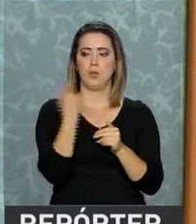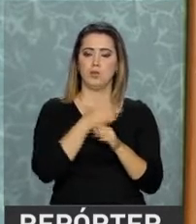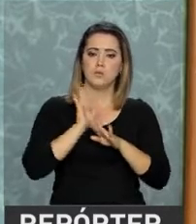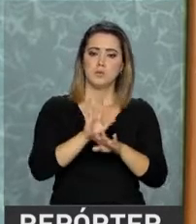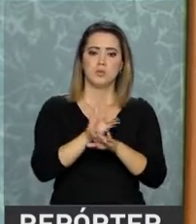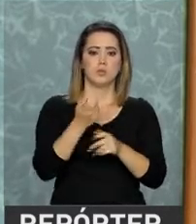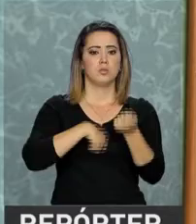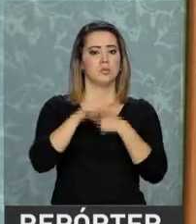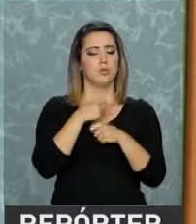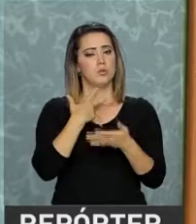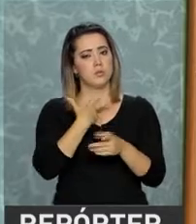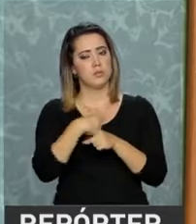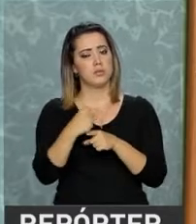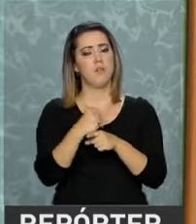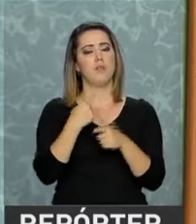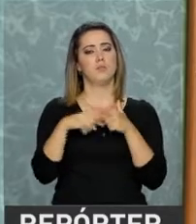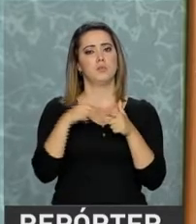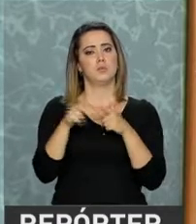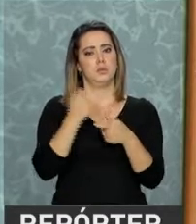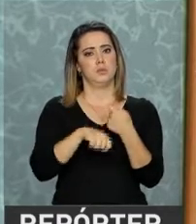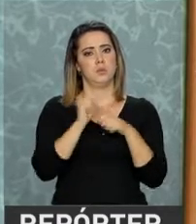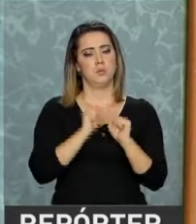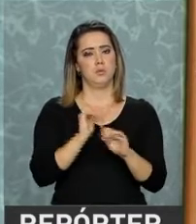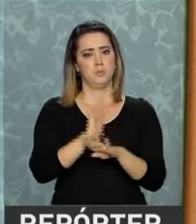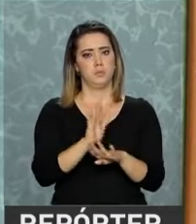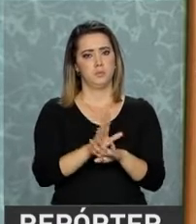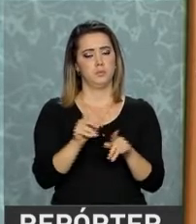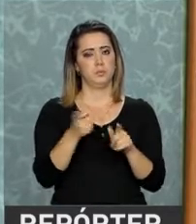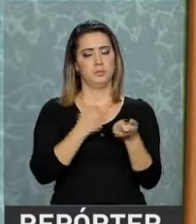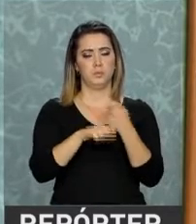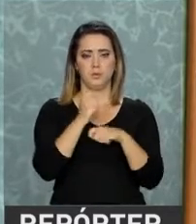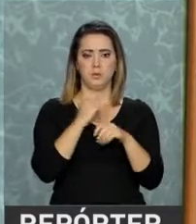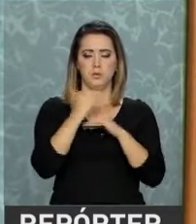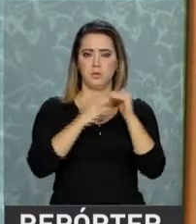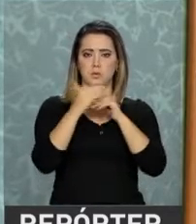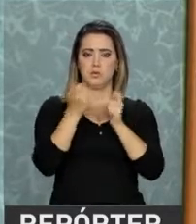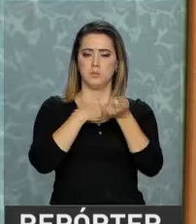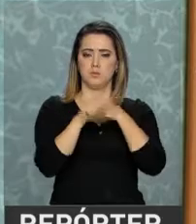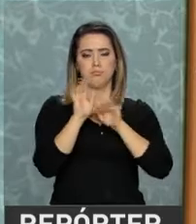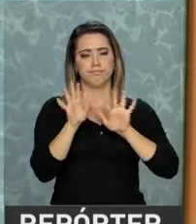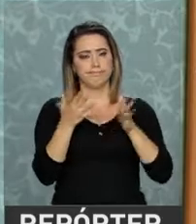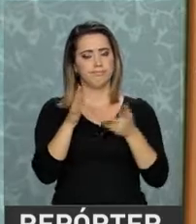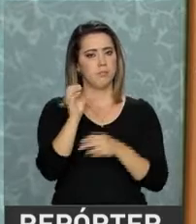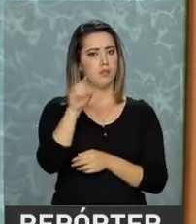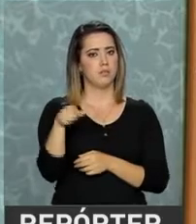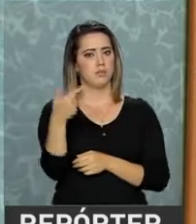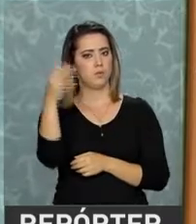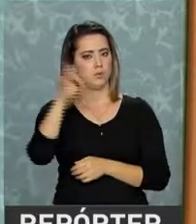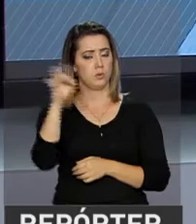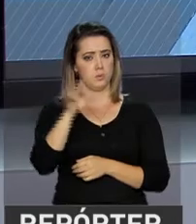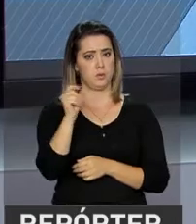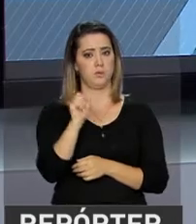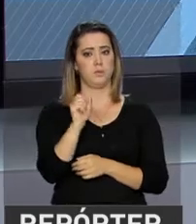ajudar a economia a sair da crise e pode ter um impacto e no crescimento da economia da ordem de 0,2 por